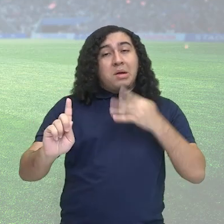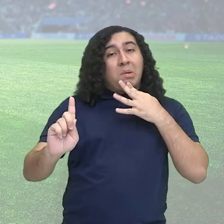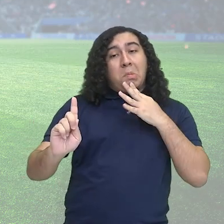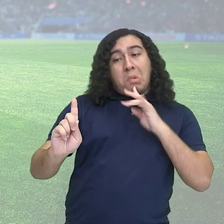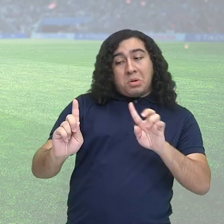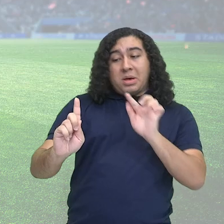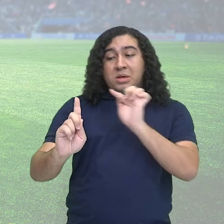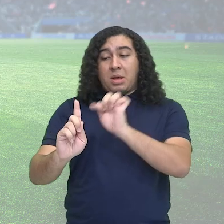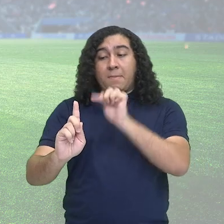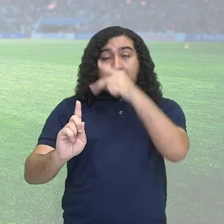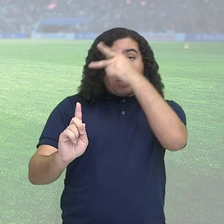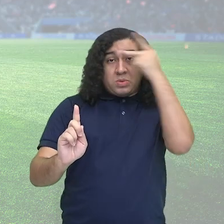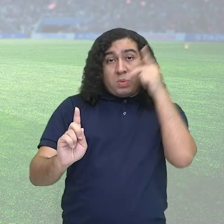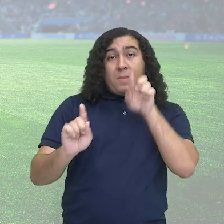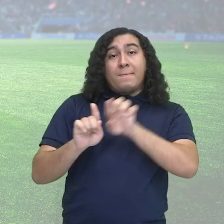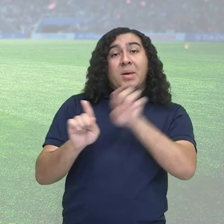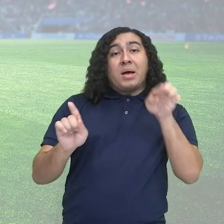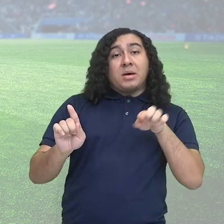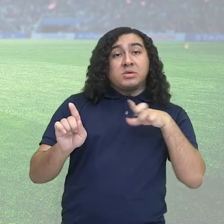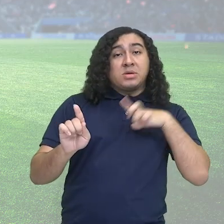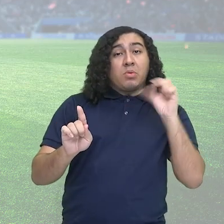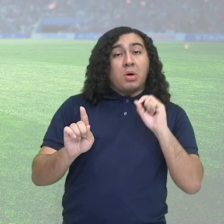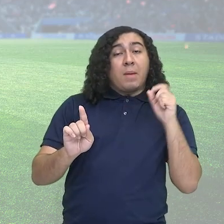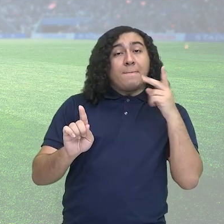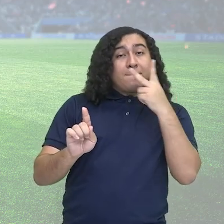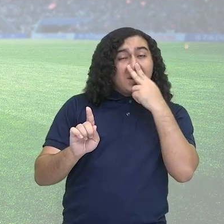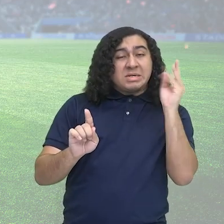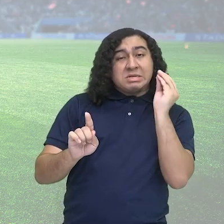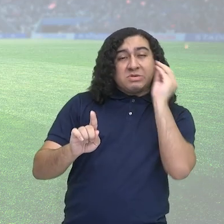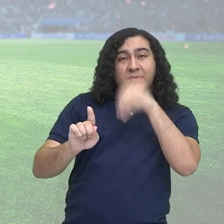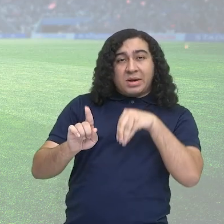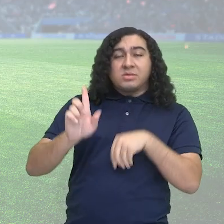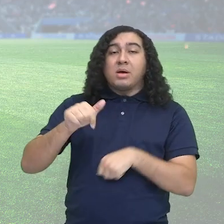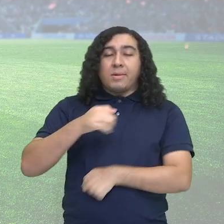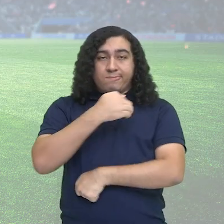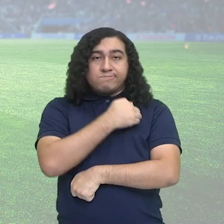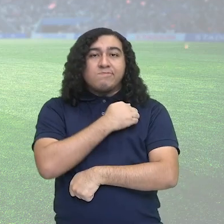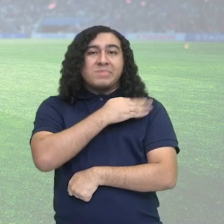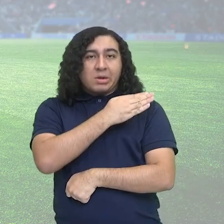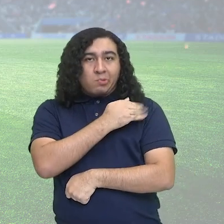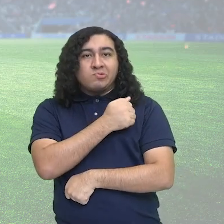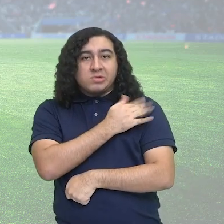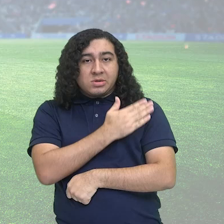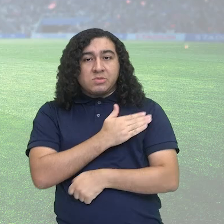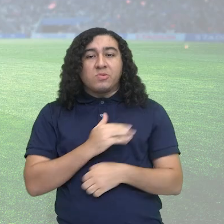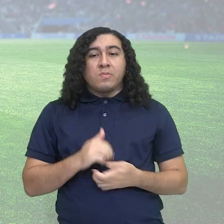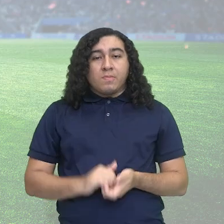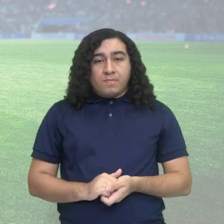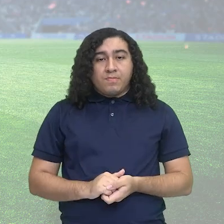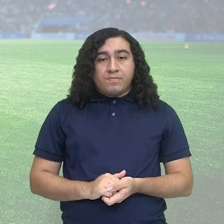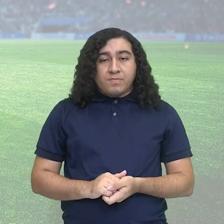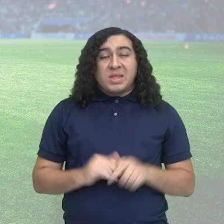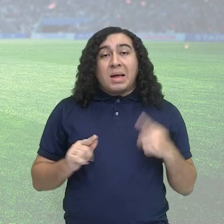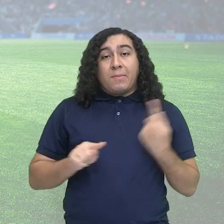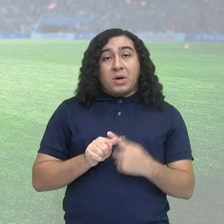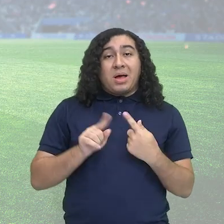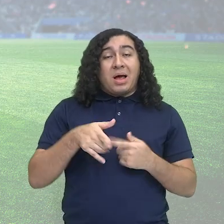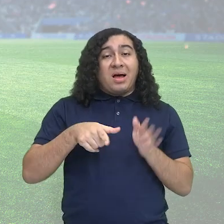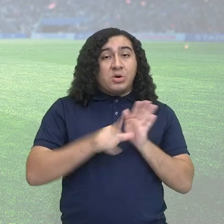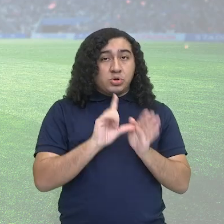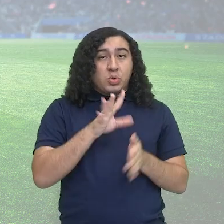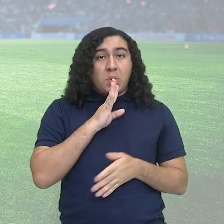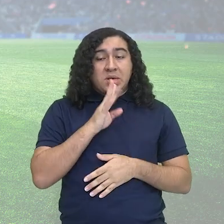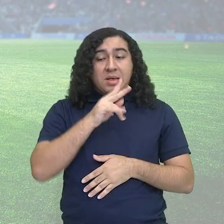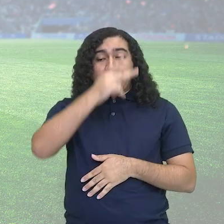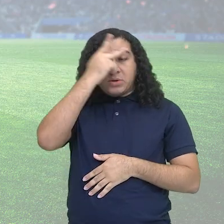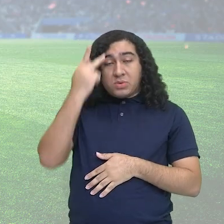sobre alguém. Antes mesmo de você conhecer essa pessoa ou essa situação, você já tem ali uma opinião formada